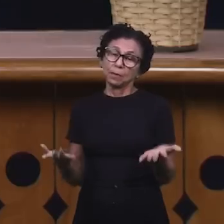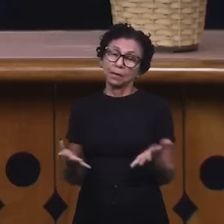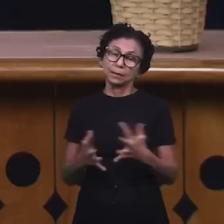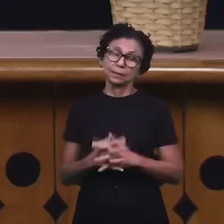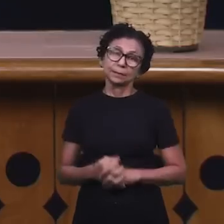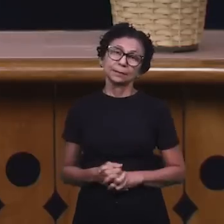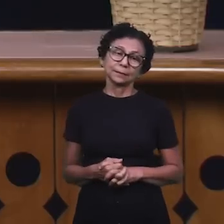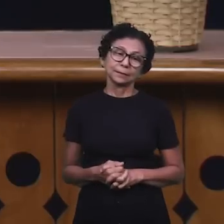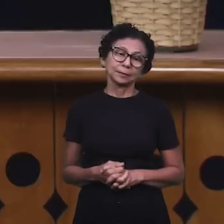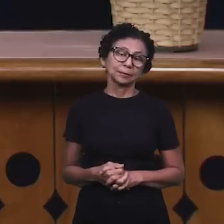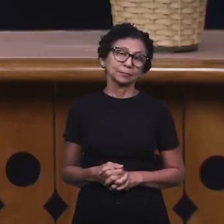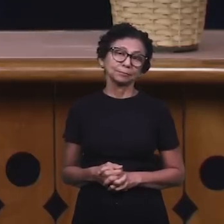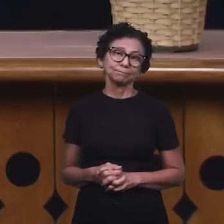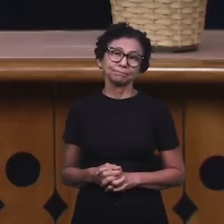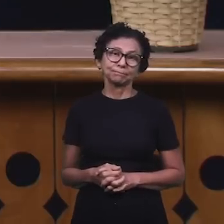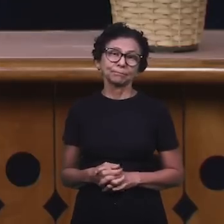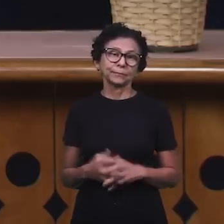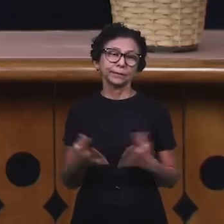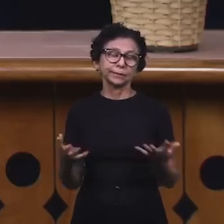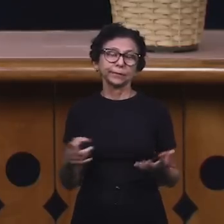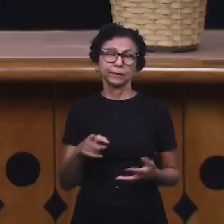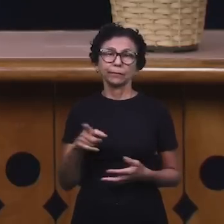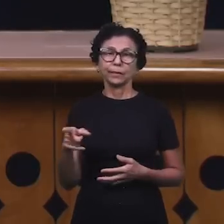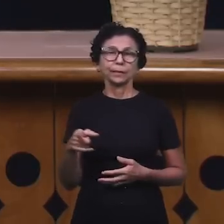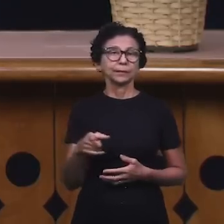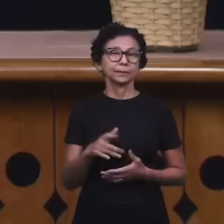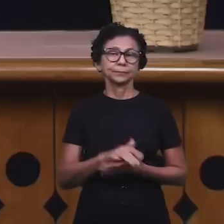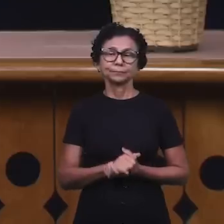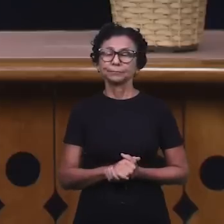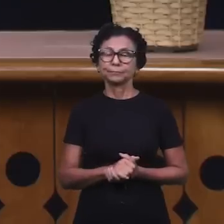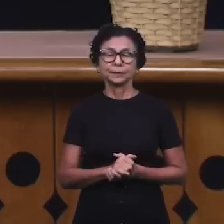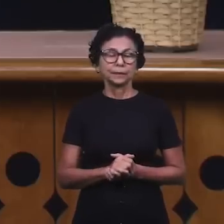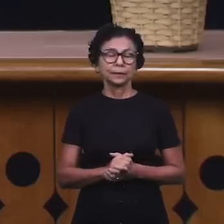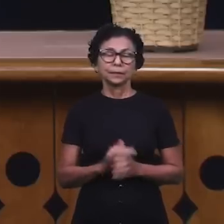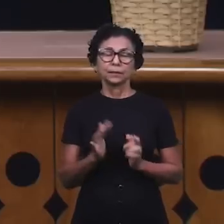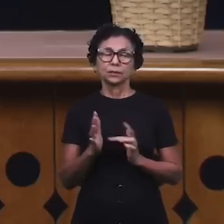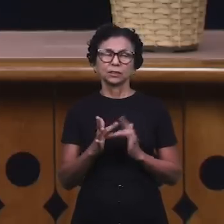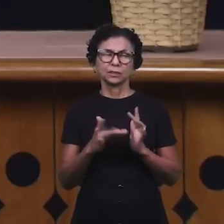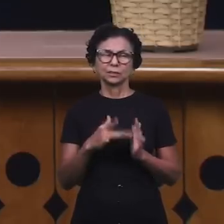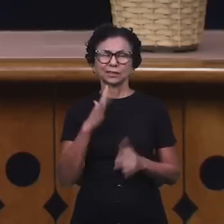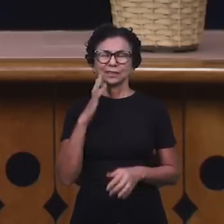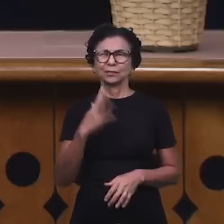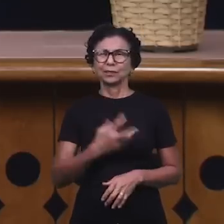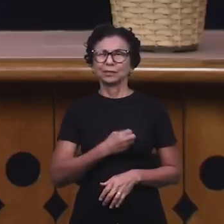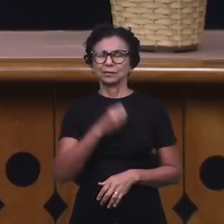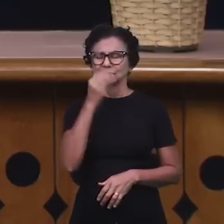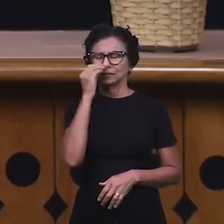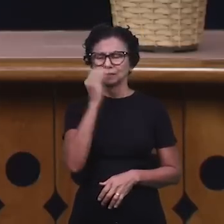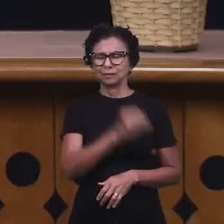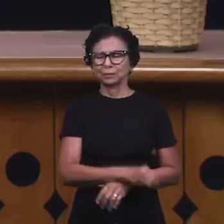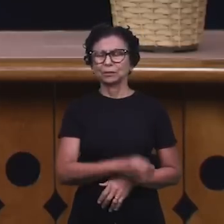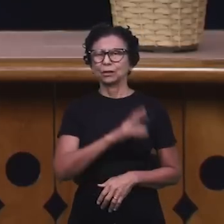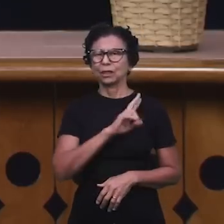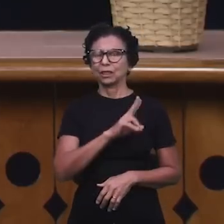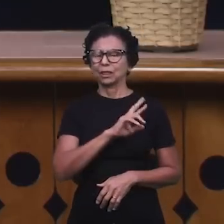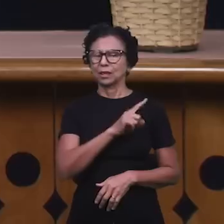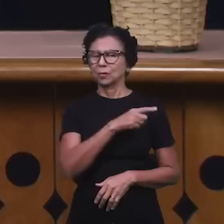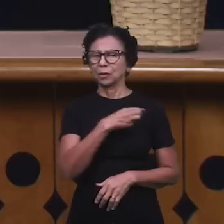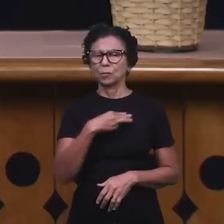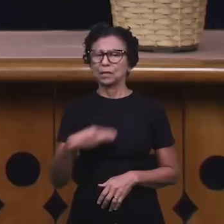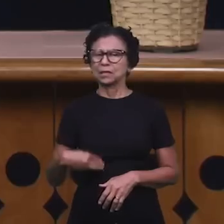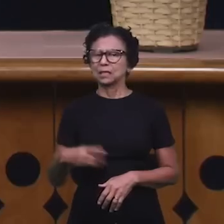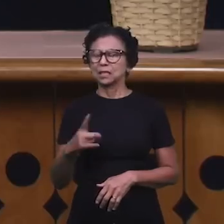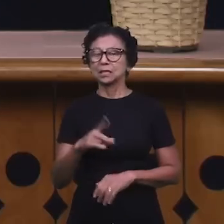enxergue dessa forma. E por isso ele não aceitou Jesus como seu Salvador. Rejeitou a Jesus e o Pai